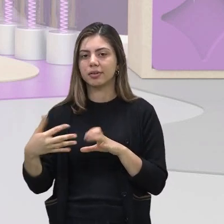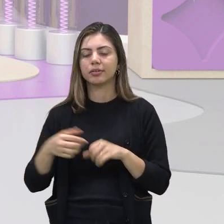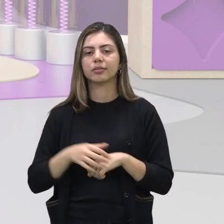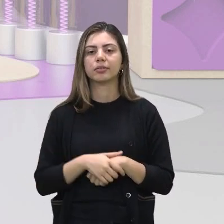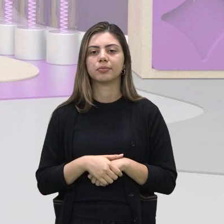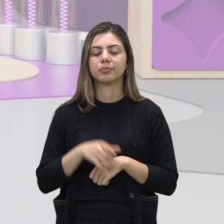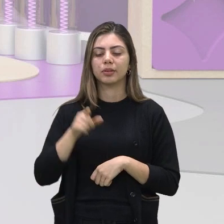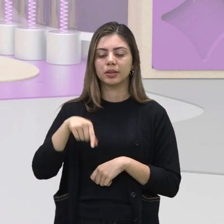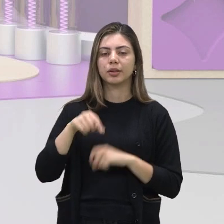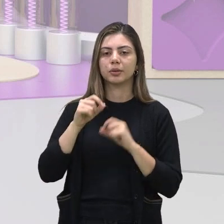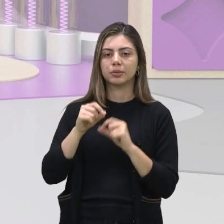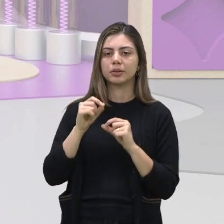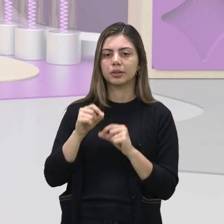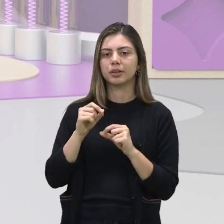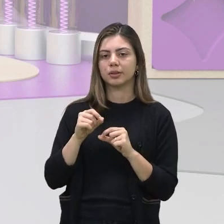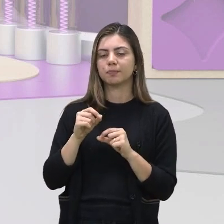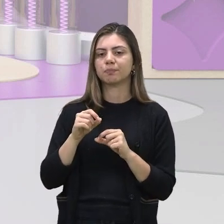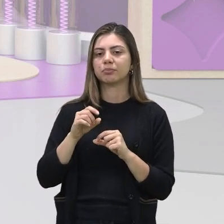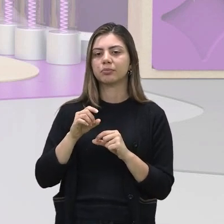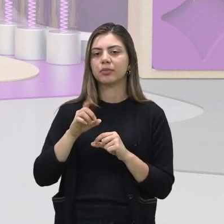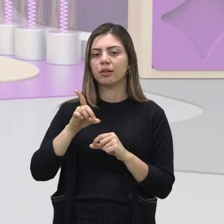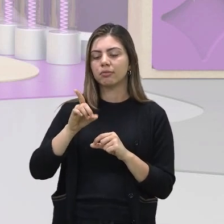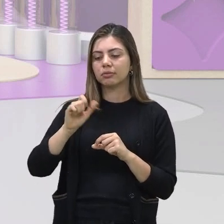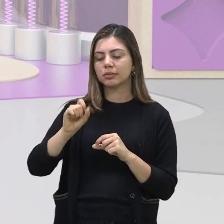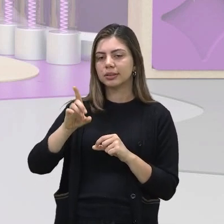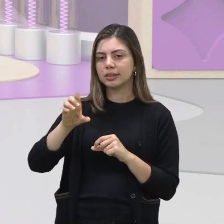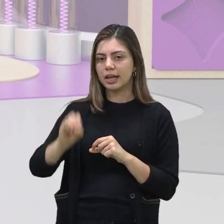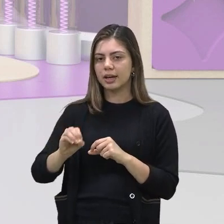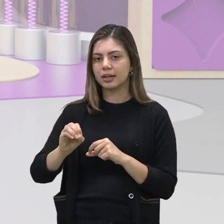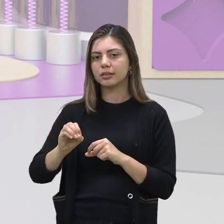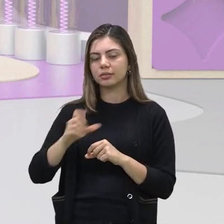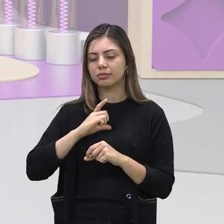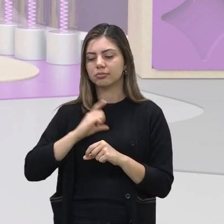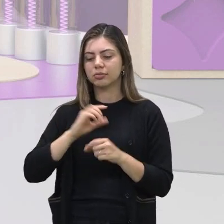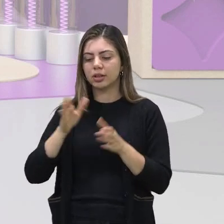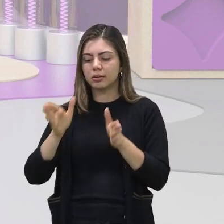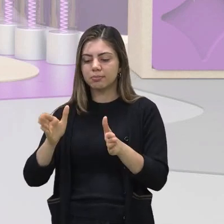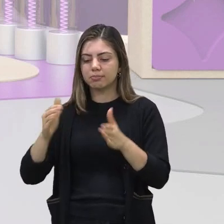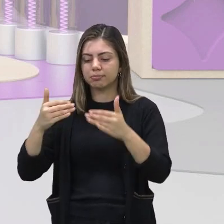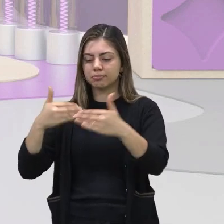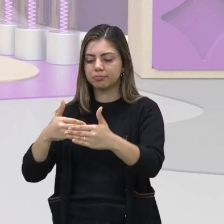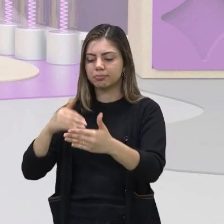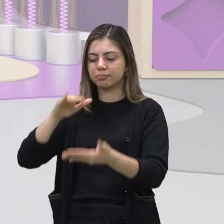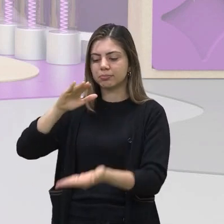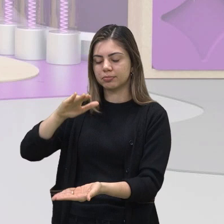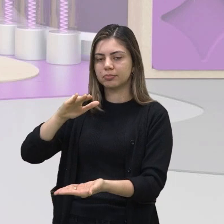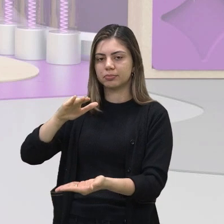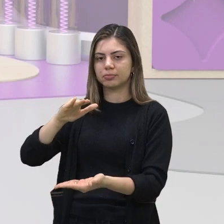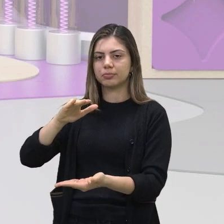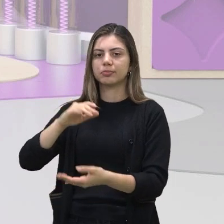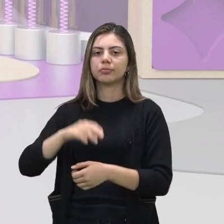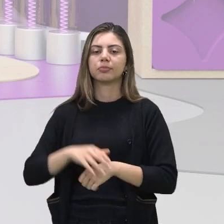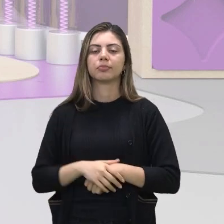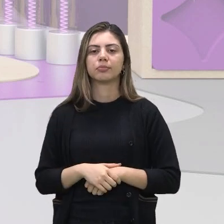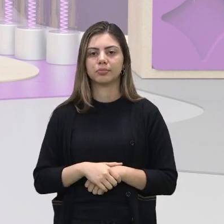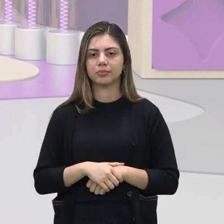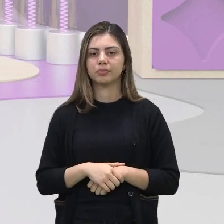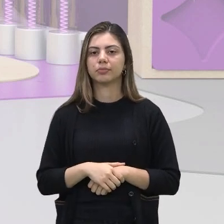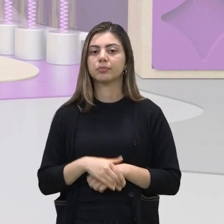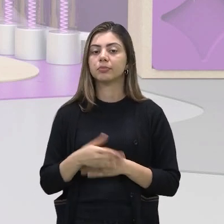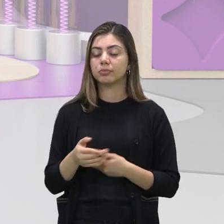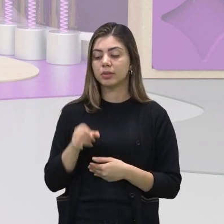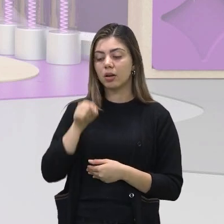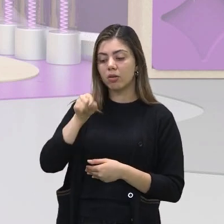esse é um dado em forma de cubo, onde ele tem 6 faces, né, e